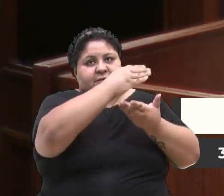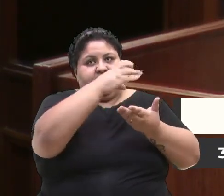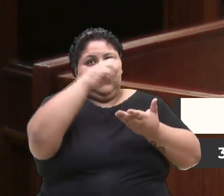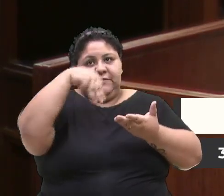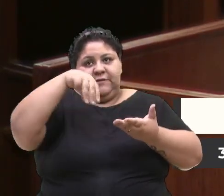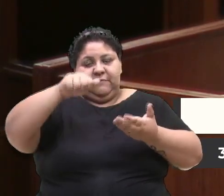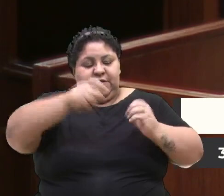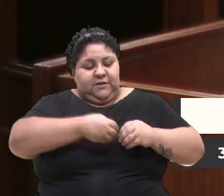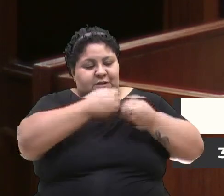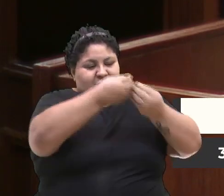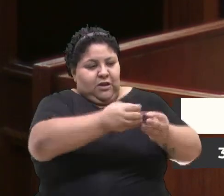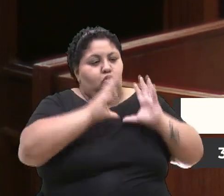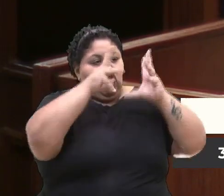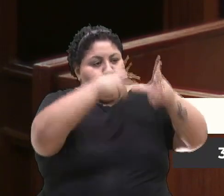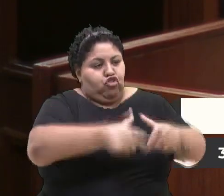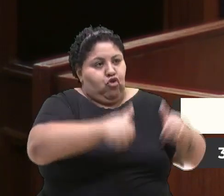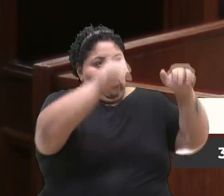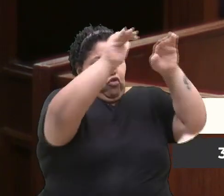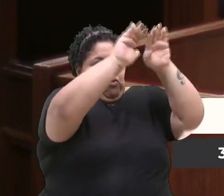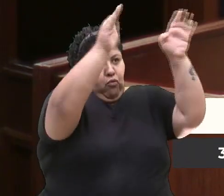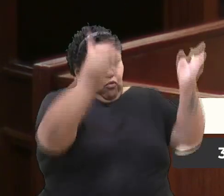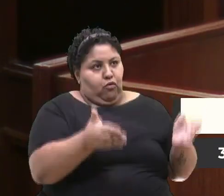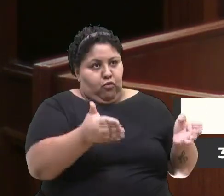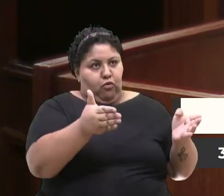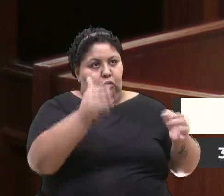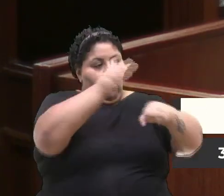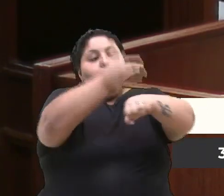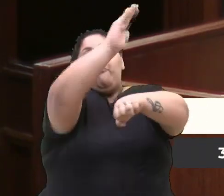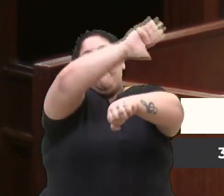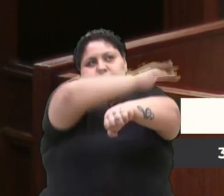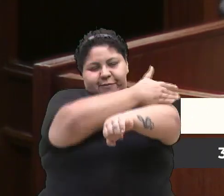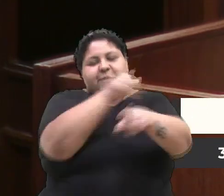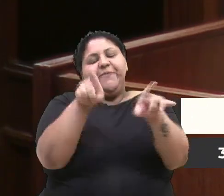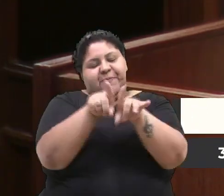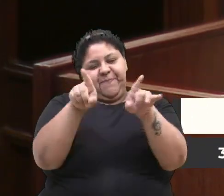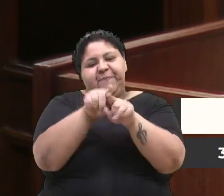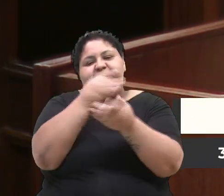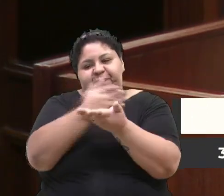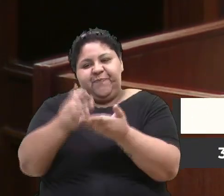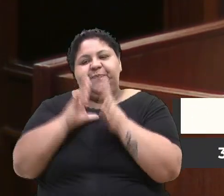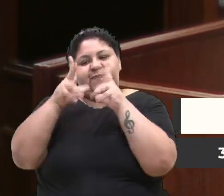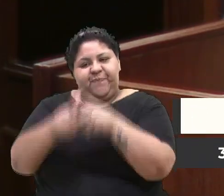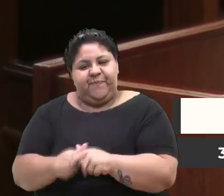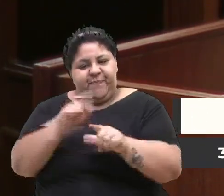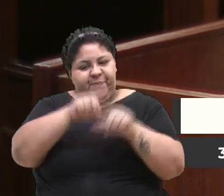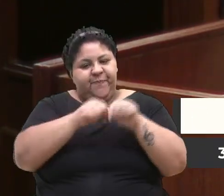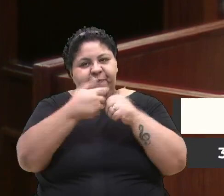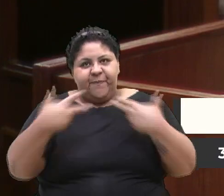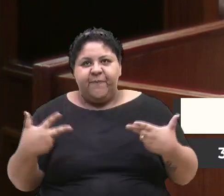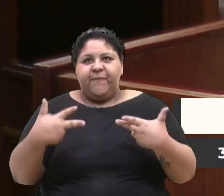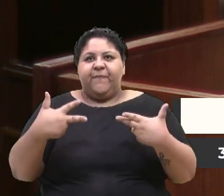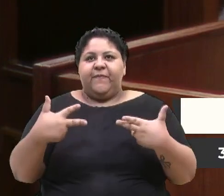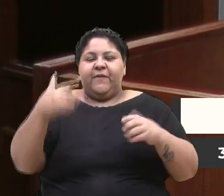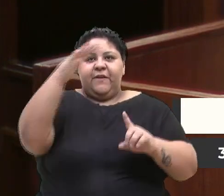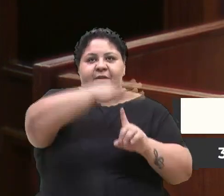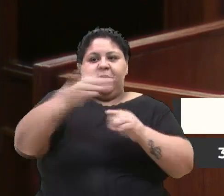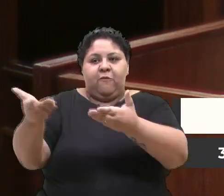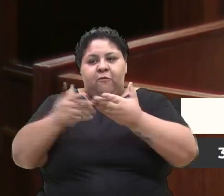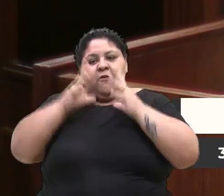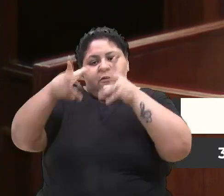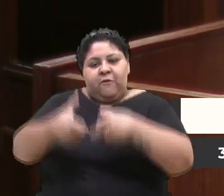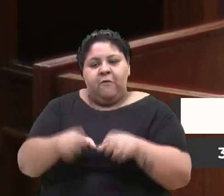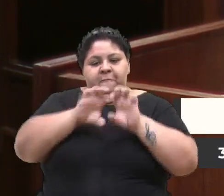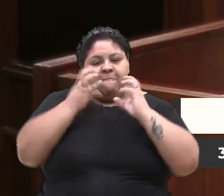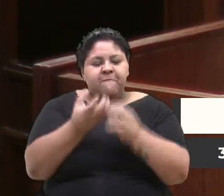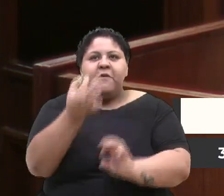cedeu todo coberto, né? E também iremos iniciar todas as atividades da feira e gostaríamos de convidar a todos e a comunidade